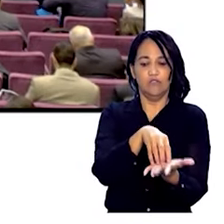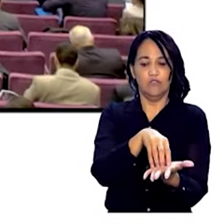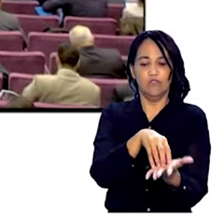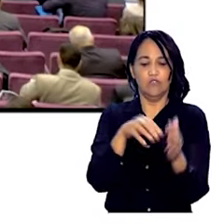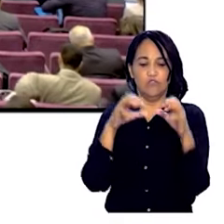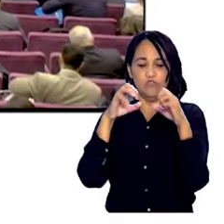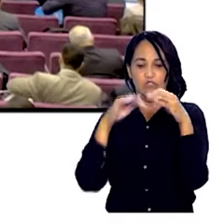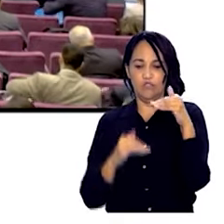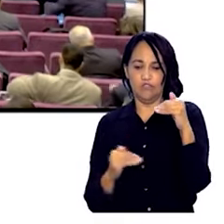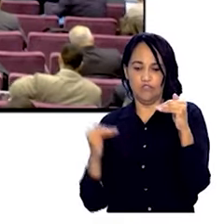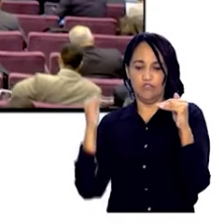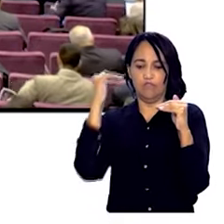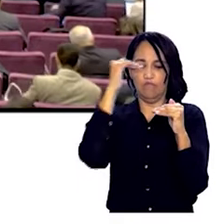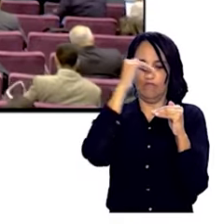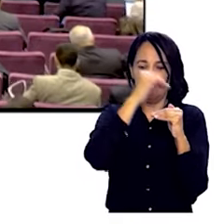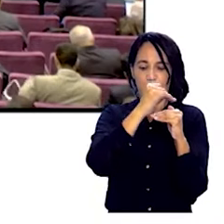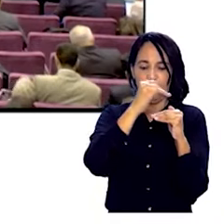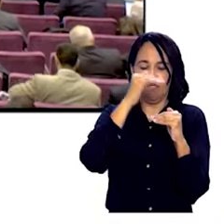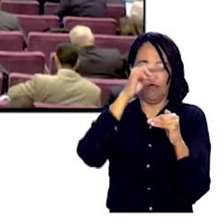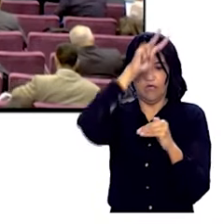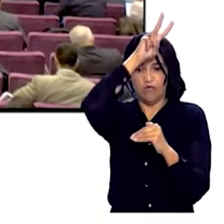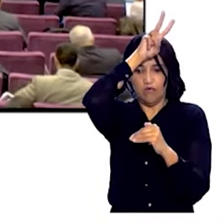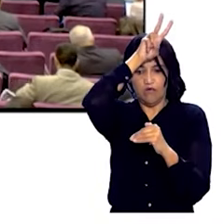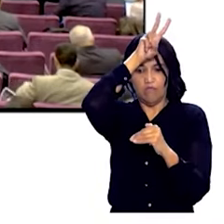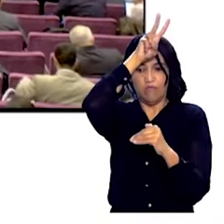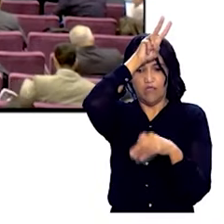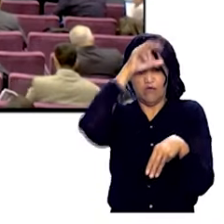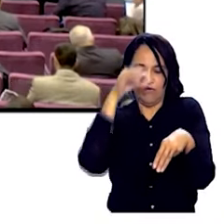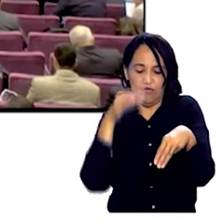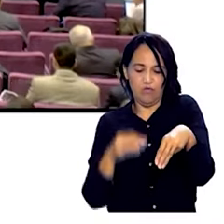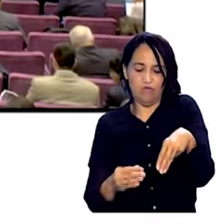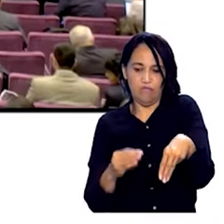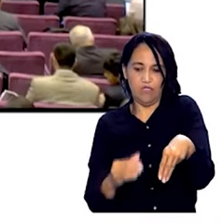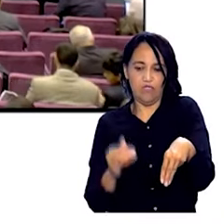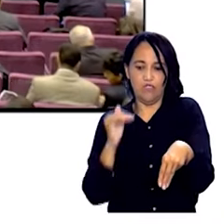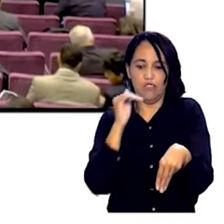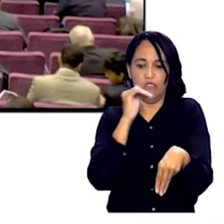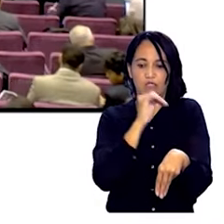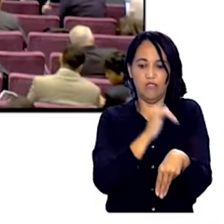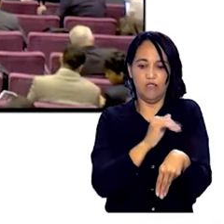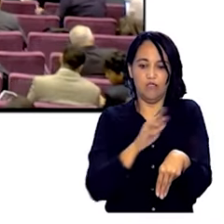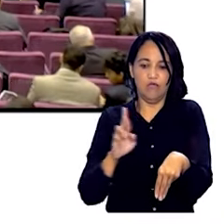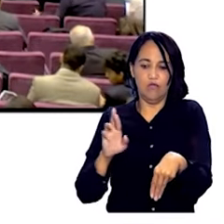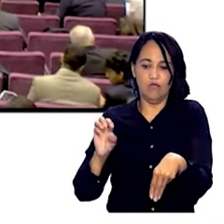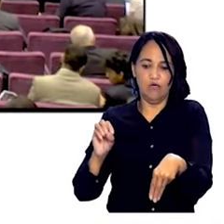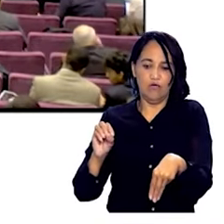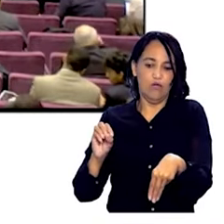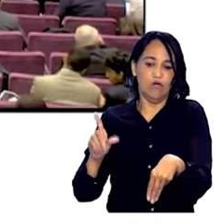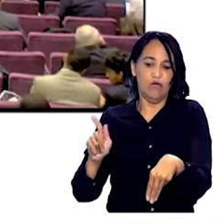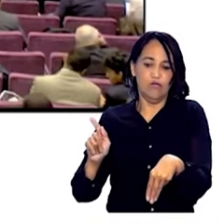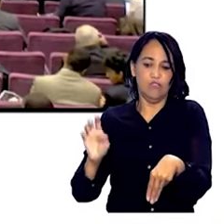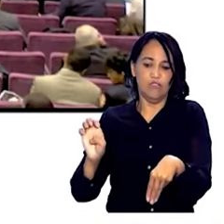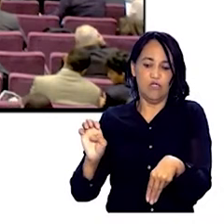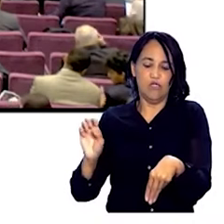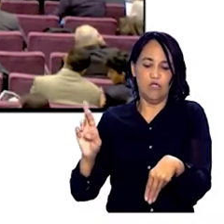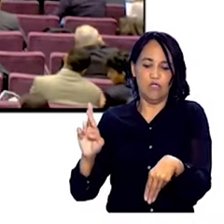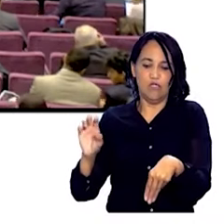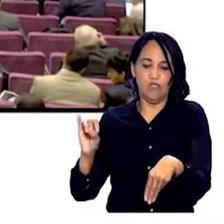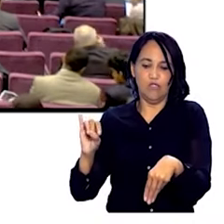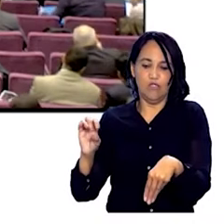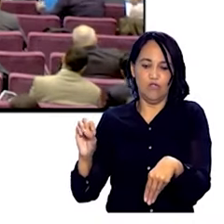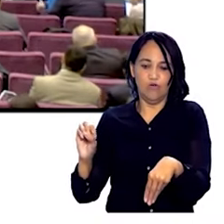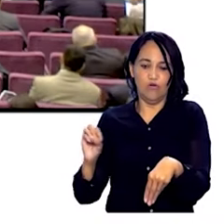de moderador o senhor Ministro Superior Tribunal de Justiça Rogério esqu Cruz e na qualidade